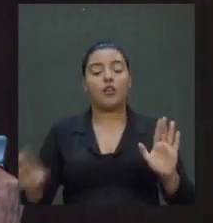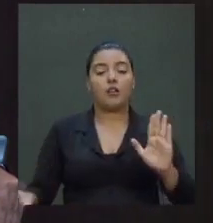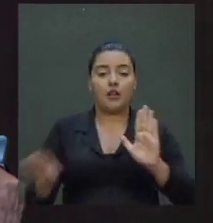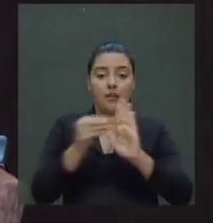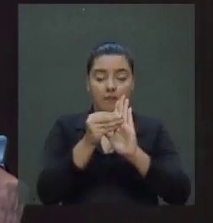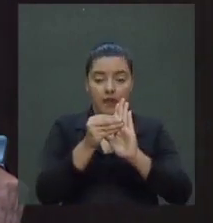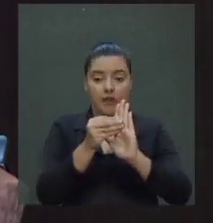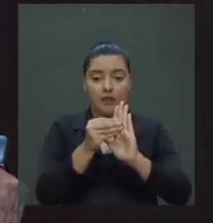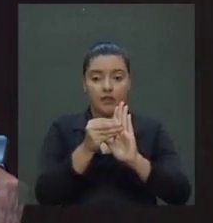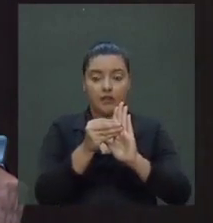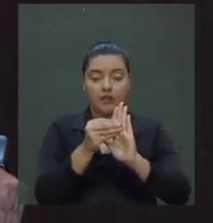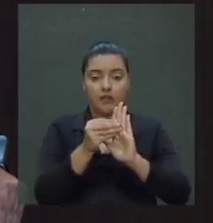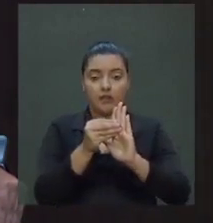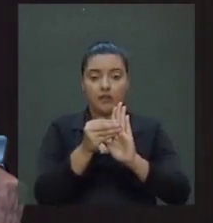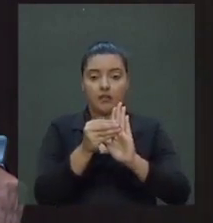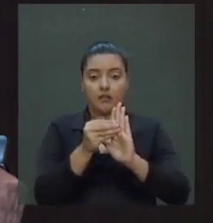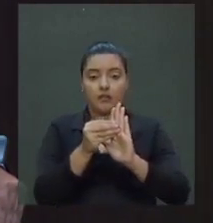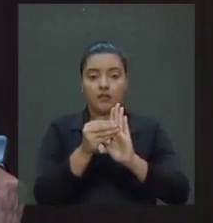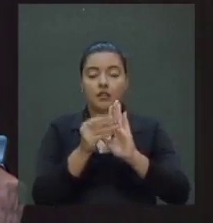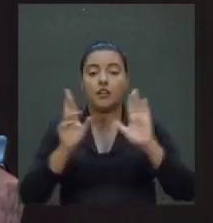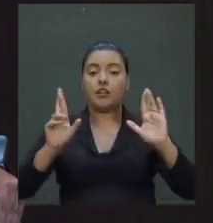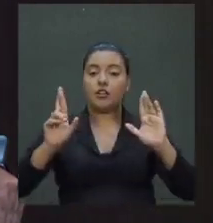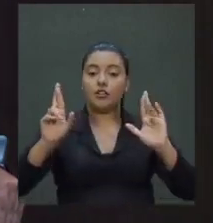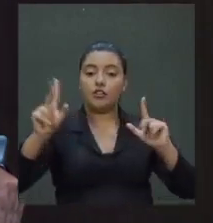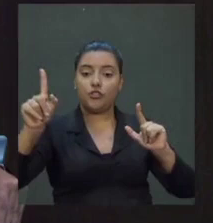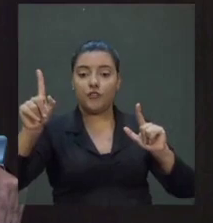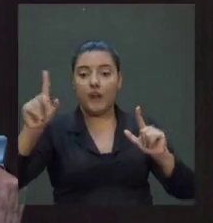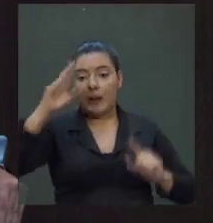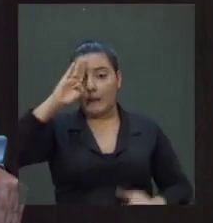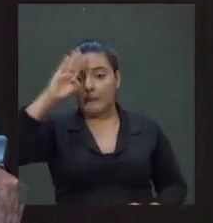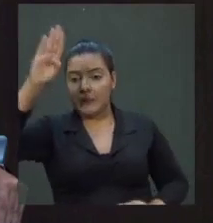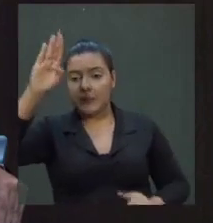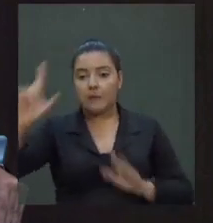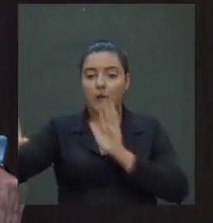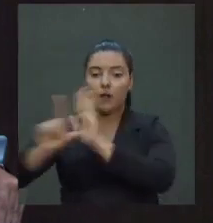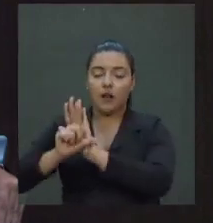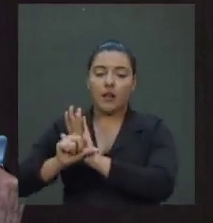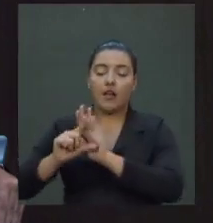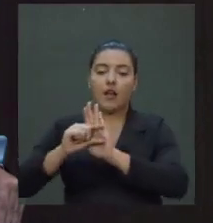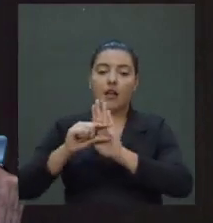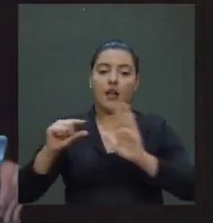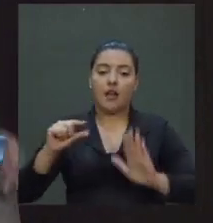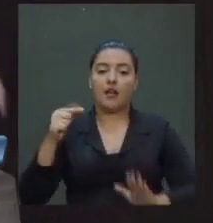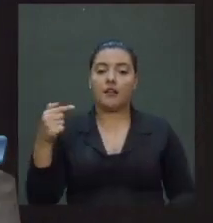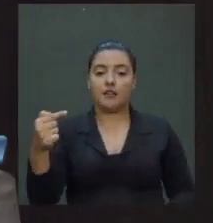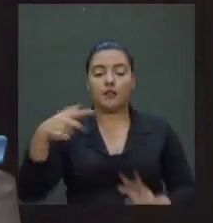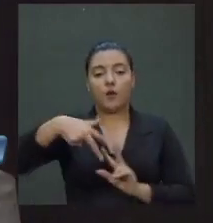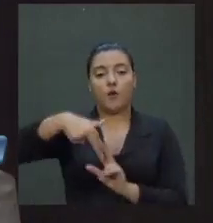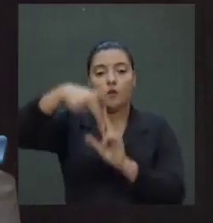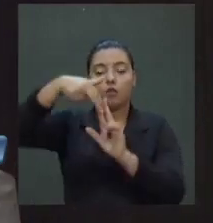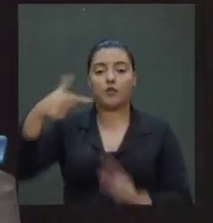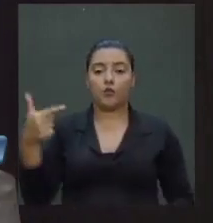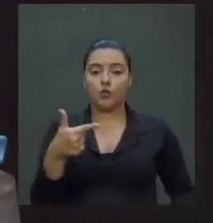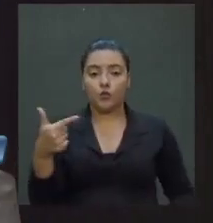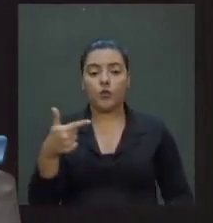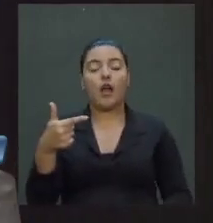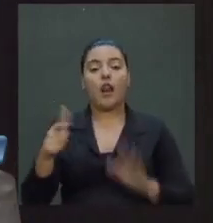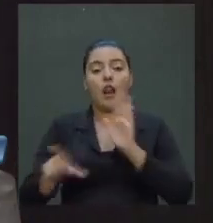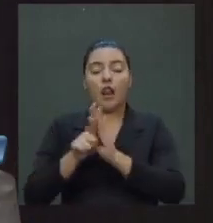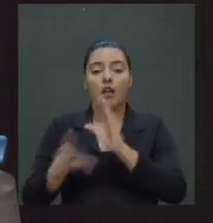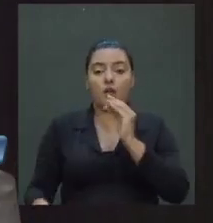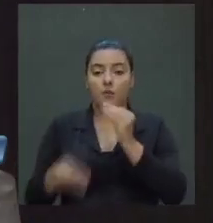emenda a matéria diferente da matéria principal da lei, artigo 7º, inciso 2º da Lei